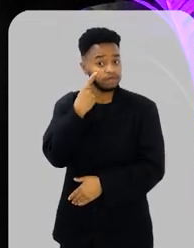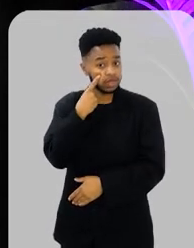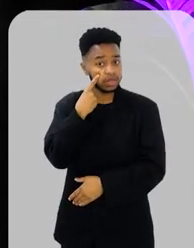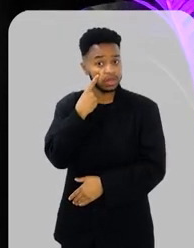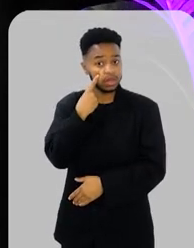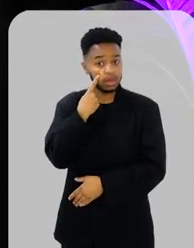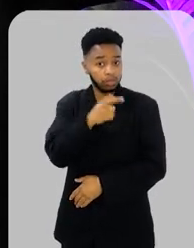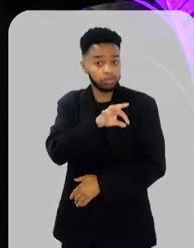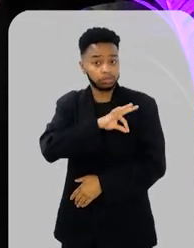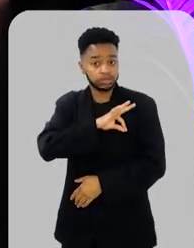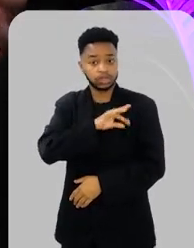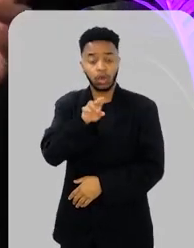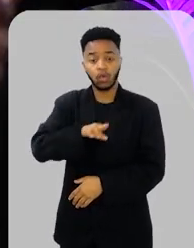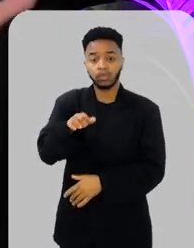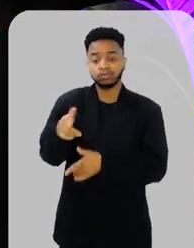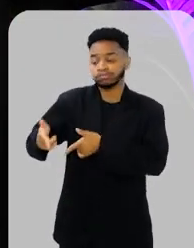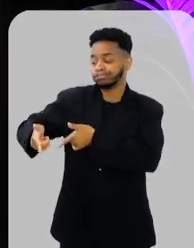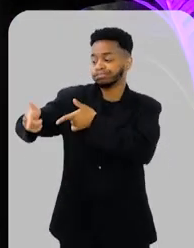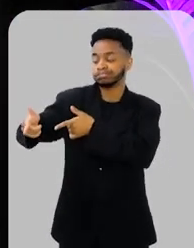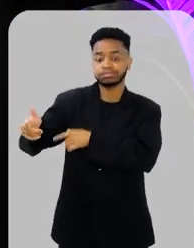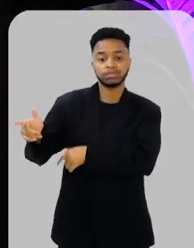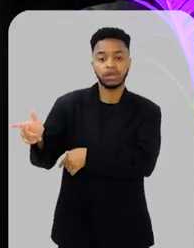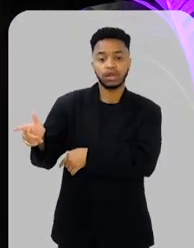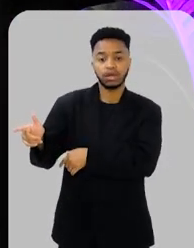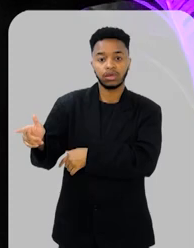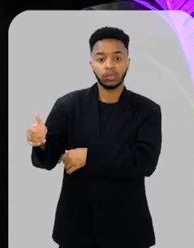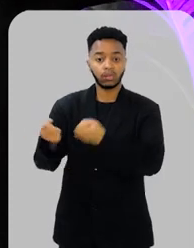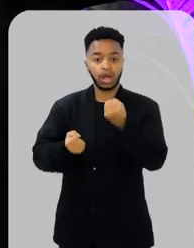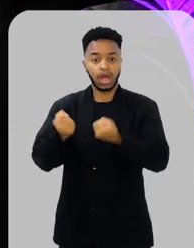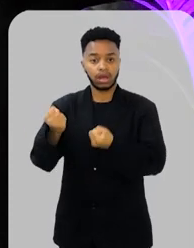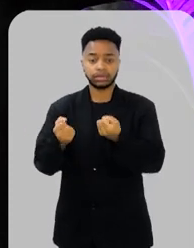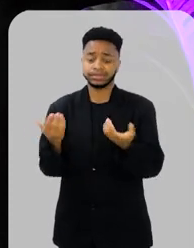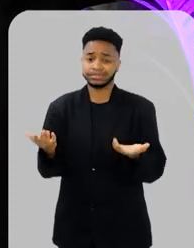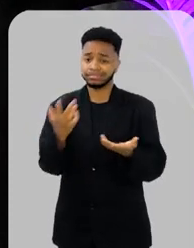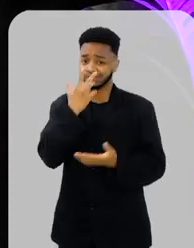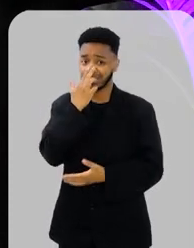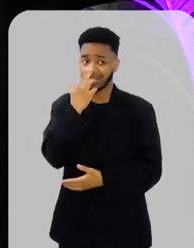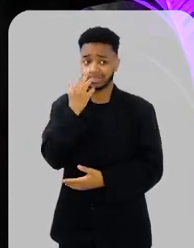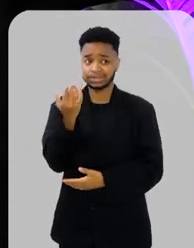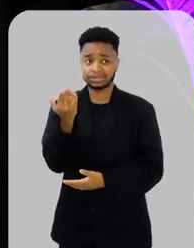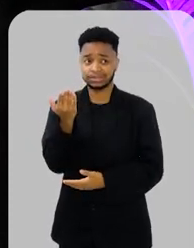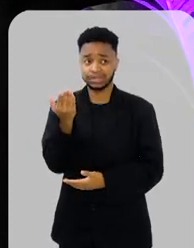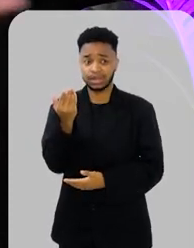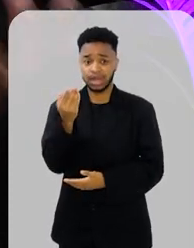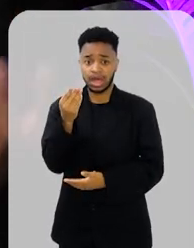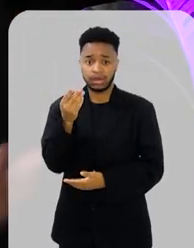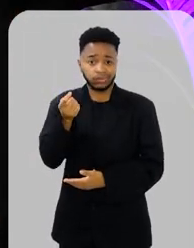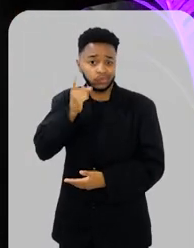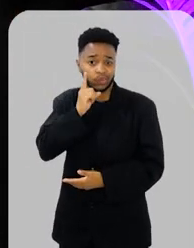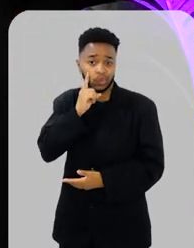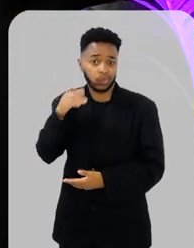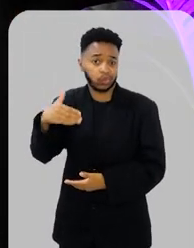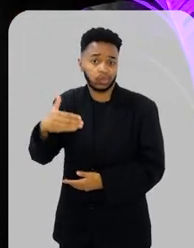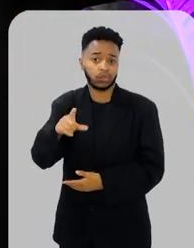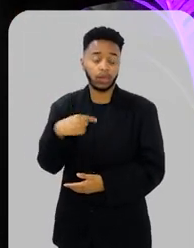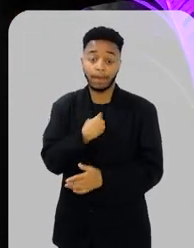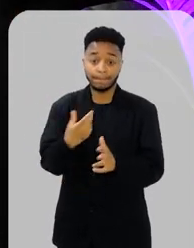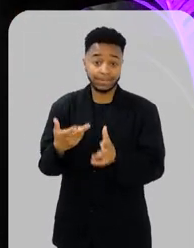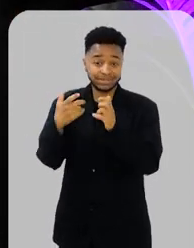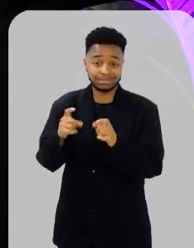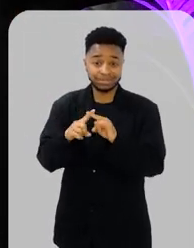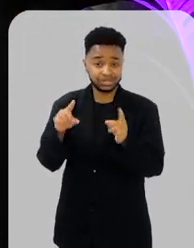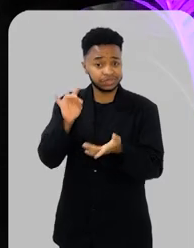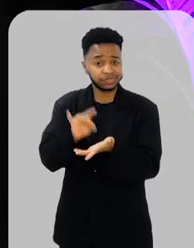um policial militar com um fuzil para fora. Isso, infelizmente, é algo que foi, que virou, adentrou no nosso